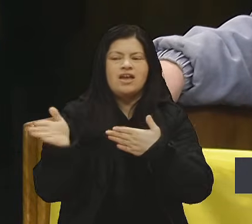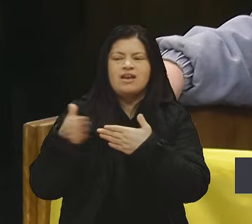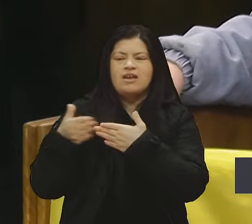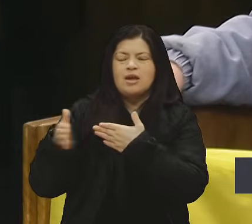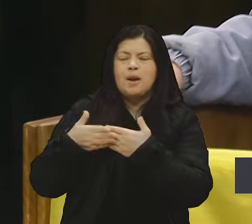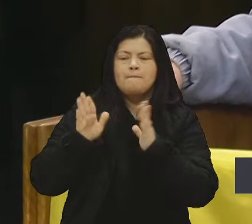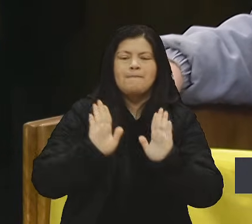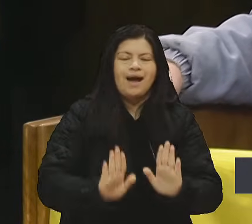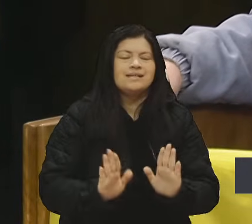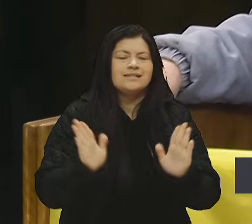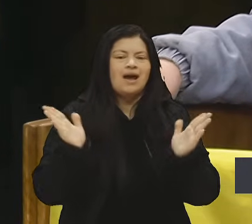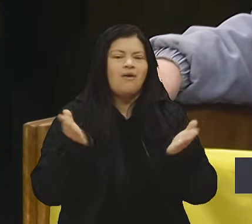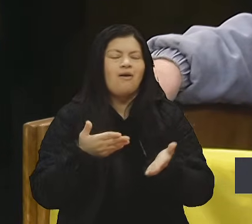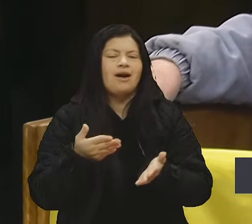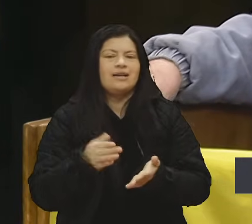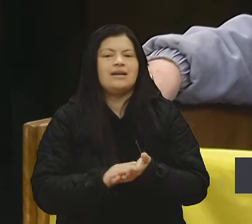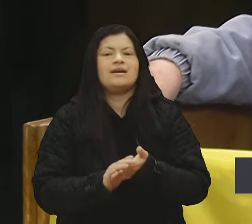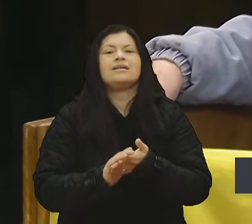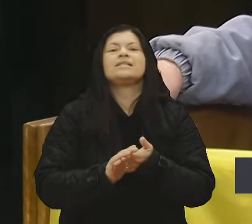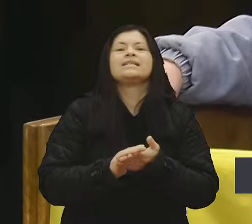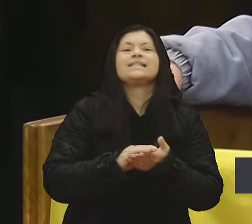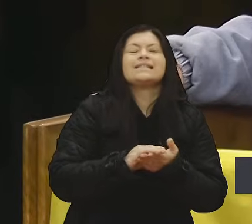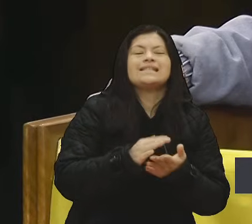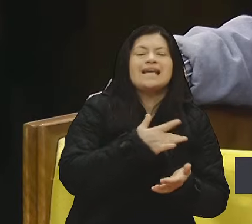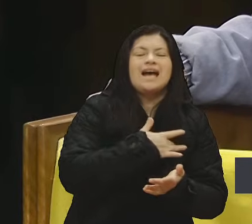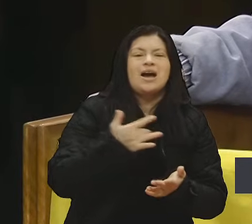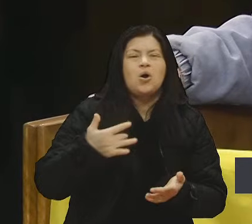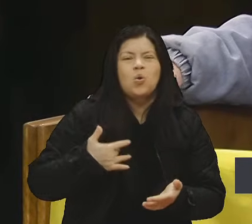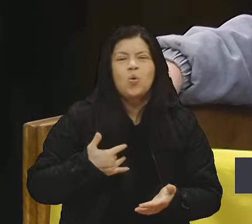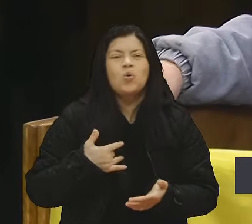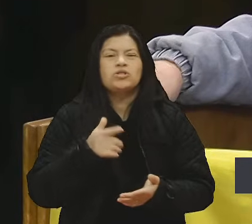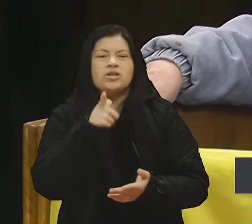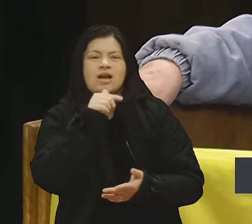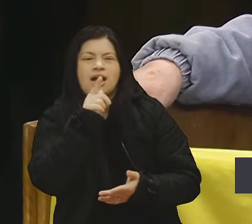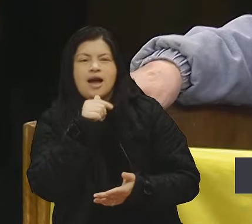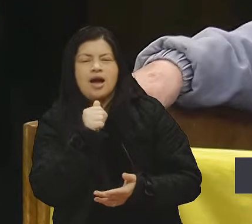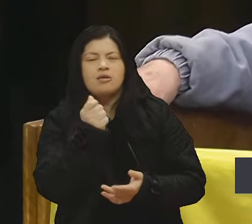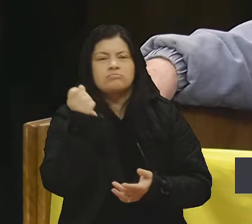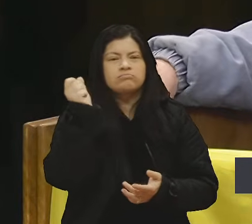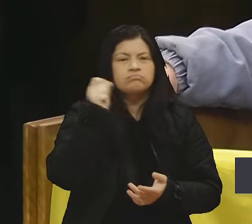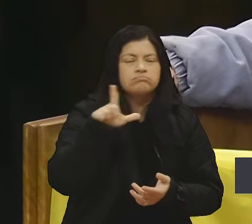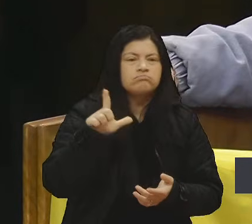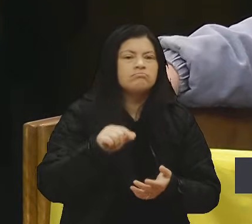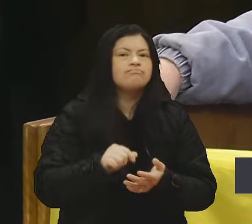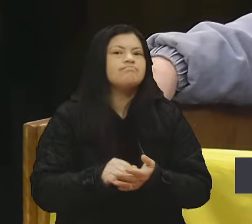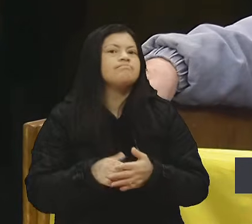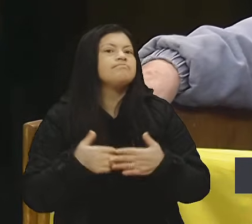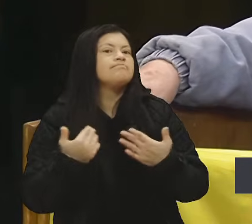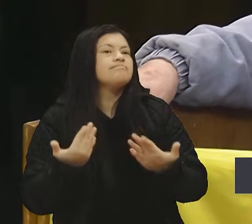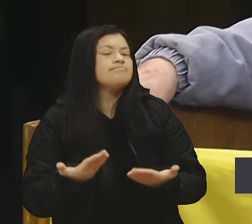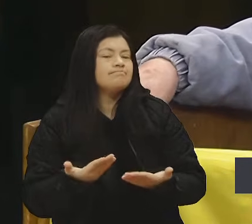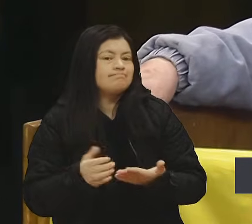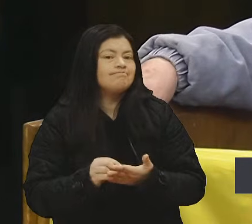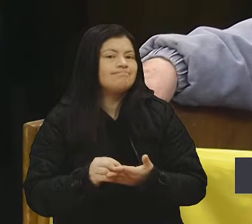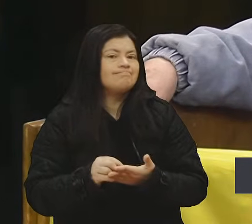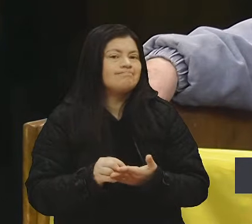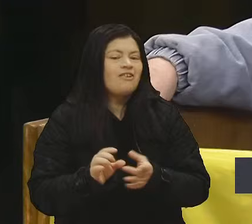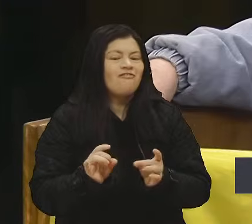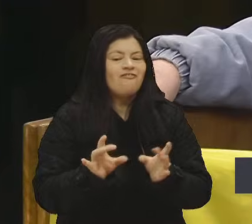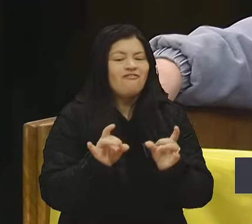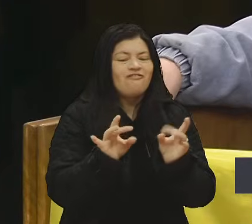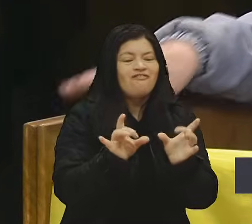saúde, aí o Estado não pode injetar dinheiro e vende para não